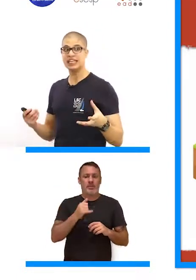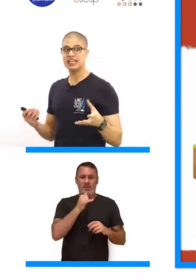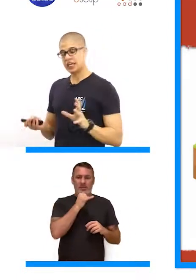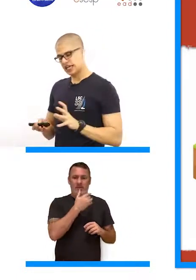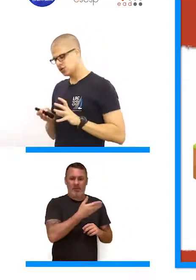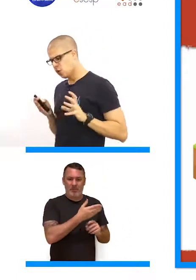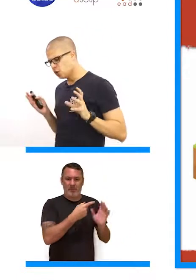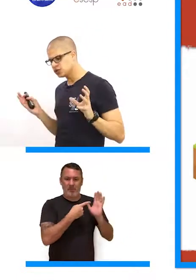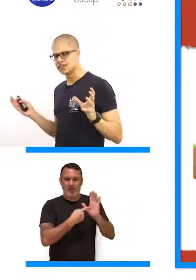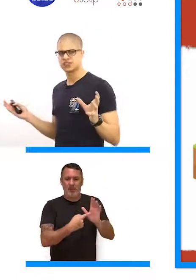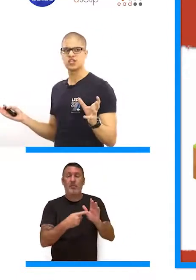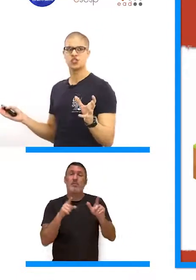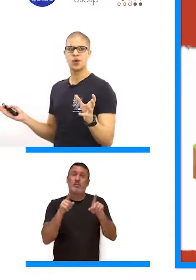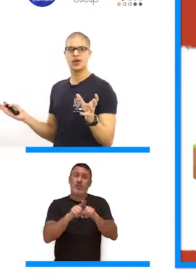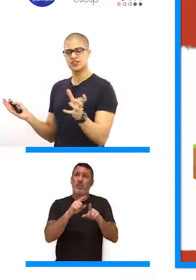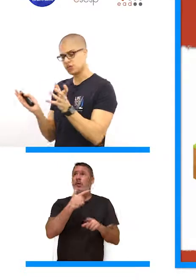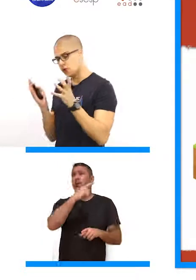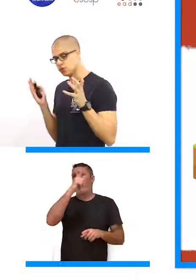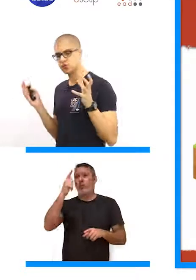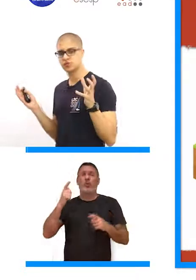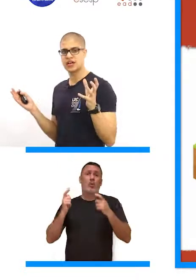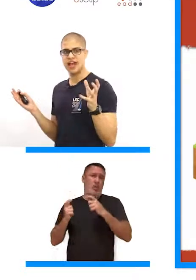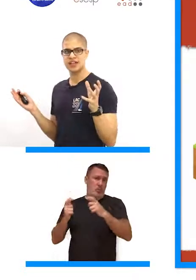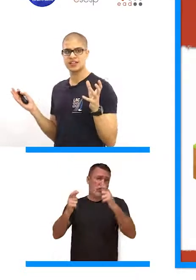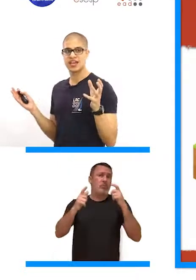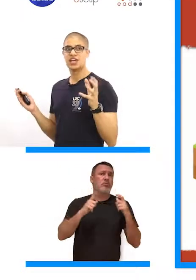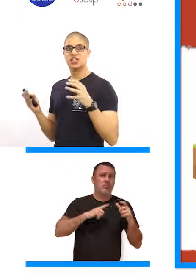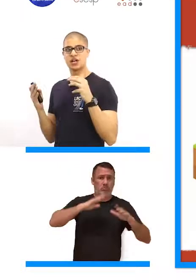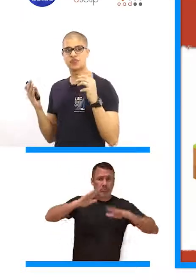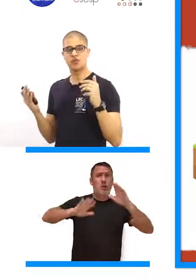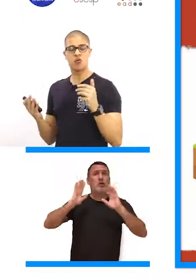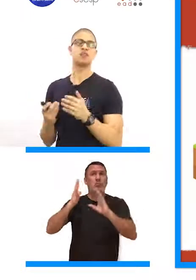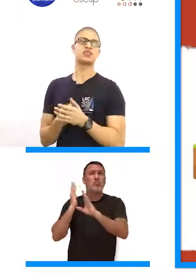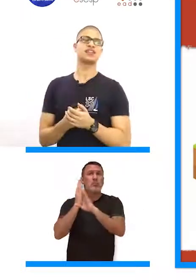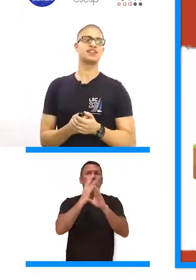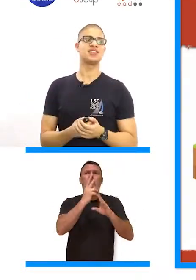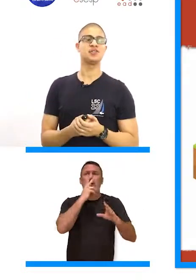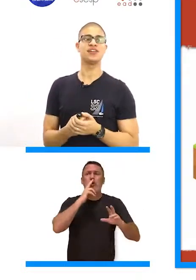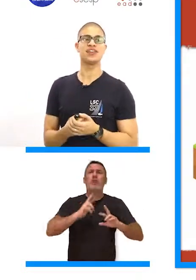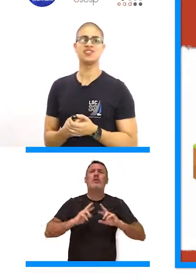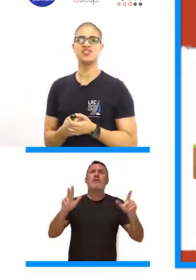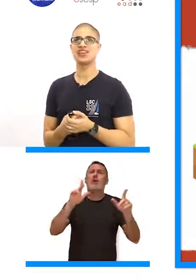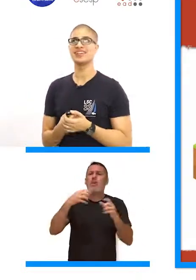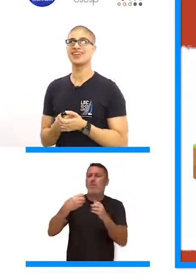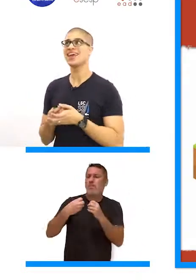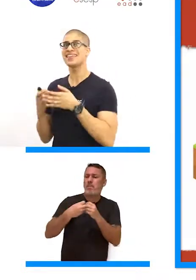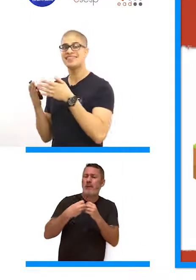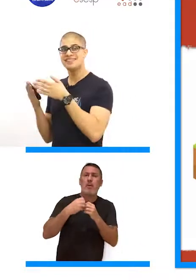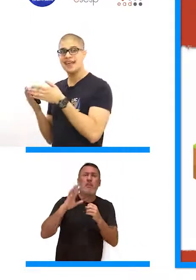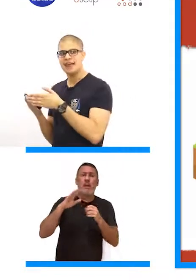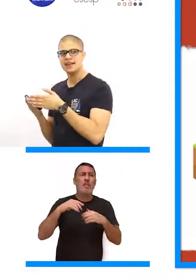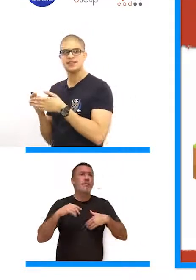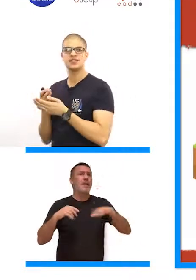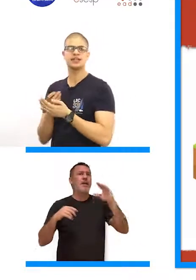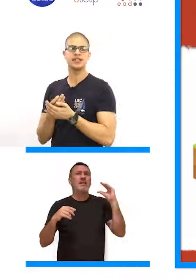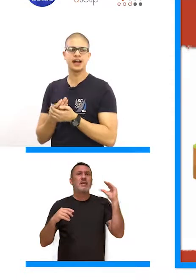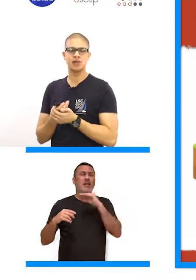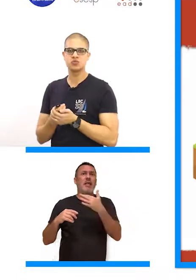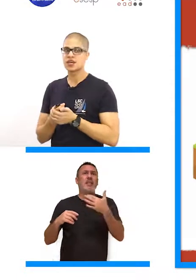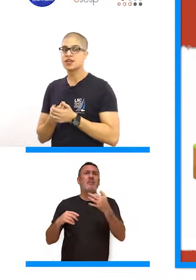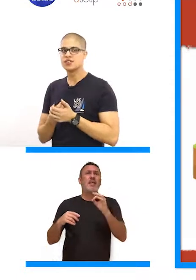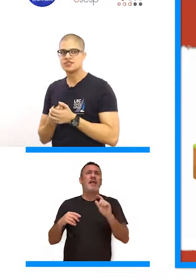exemplo, e em outras regiões, em outros lugares, já foram constatadas aí diferenças de até